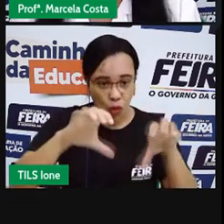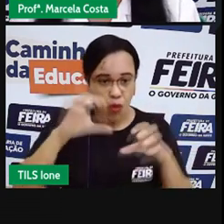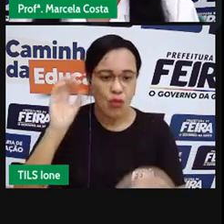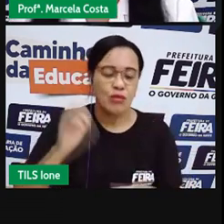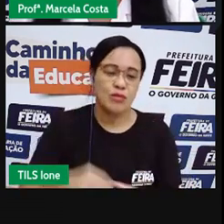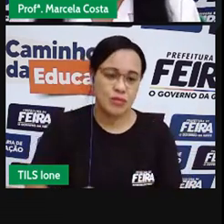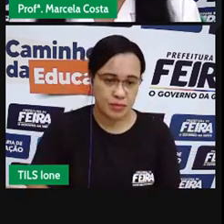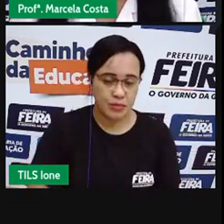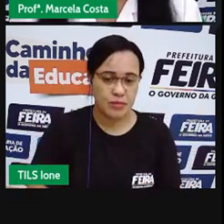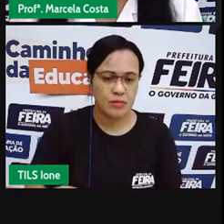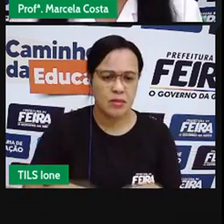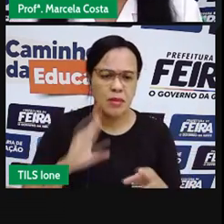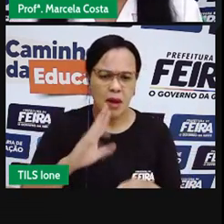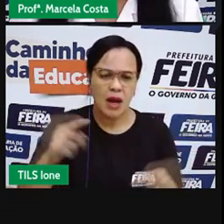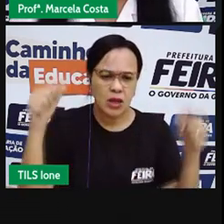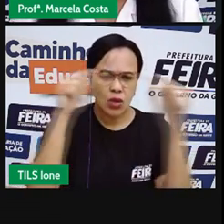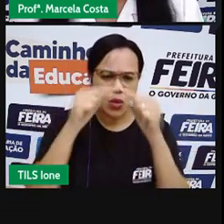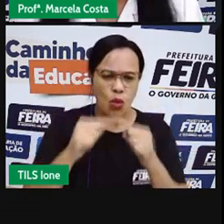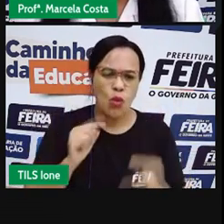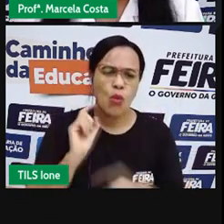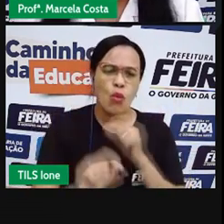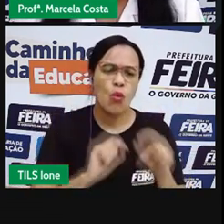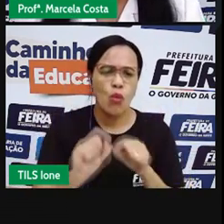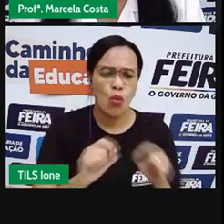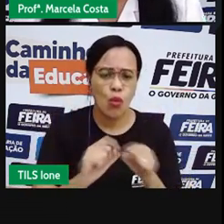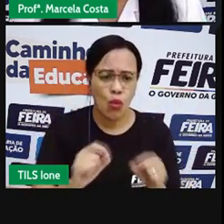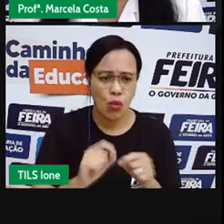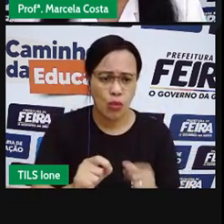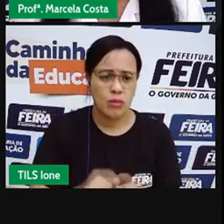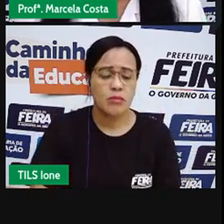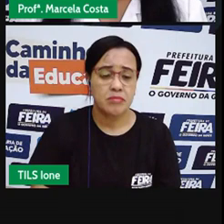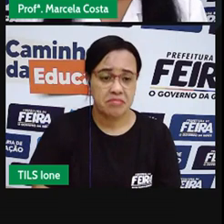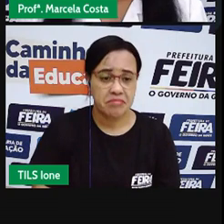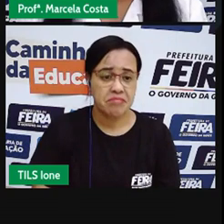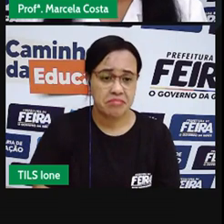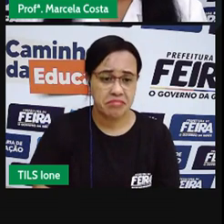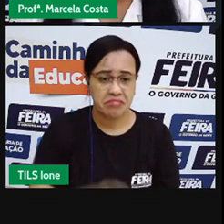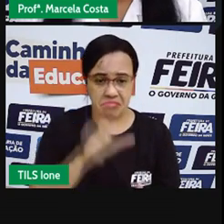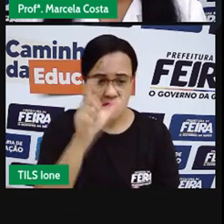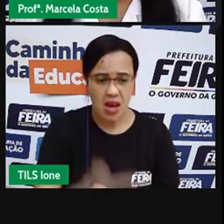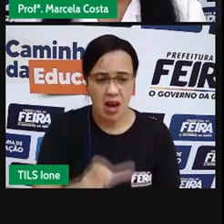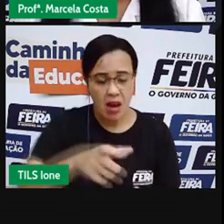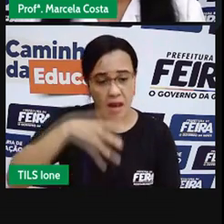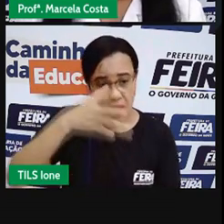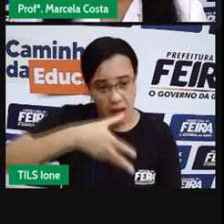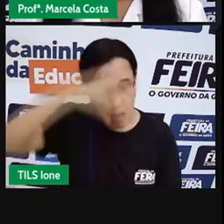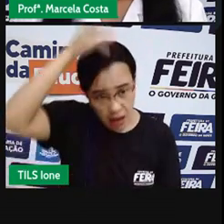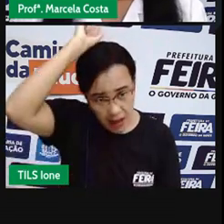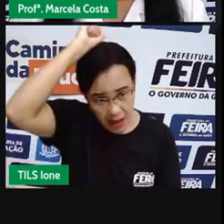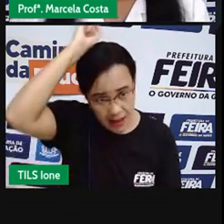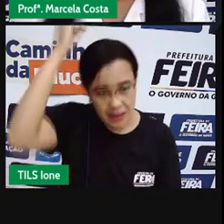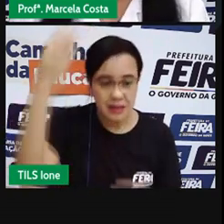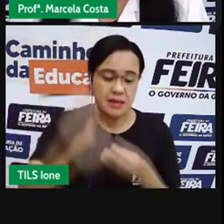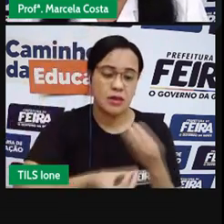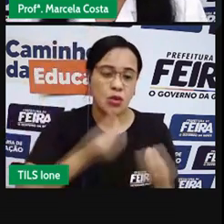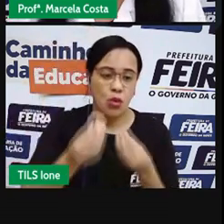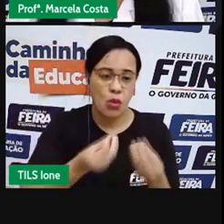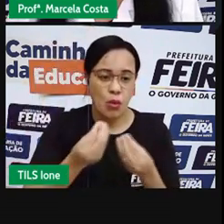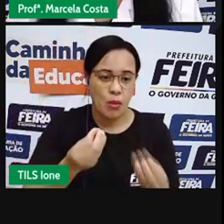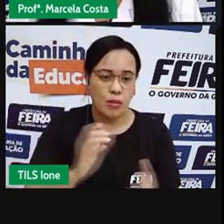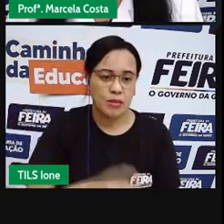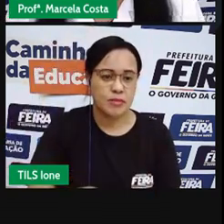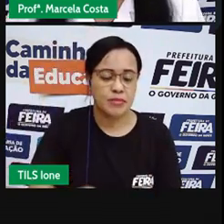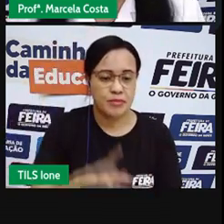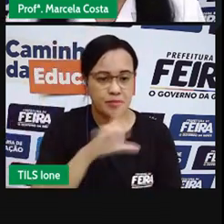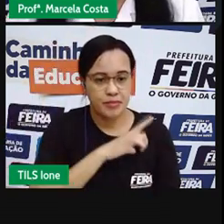estar relacionado, criançada, à raça daquele animal, né, daquela galinha. As galinhas que